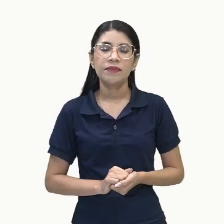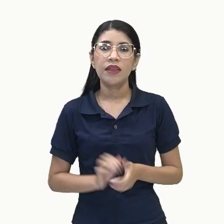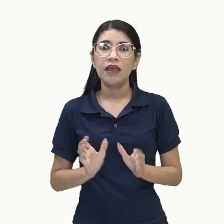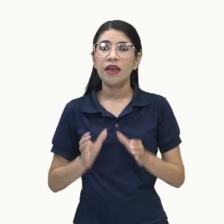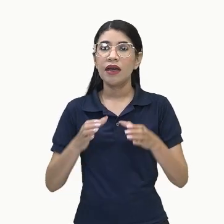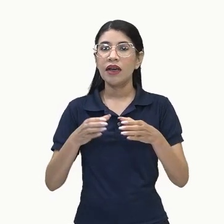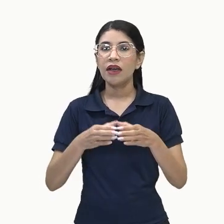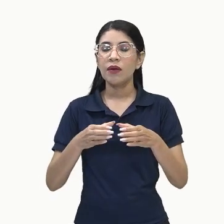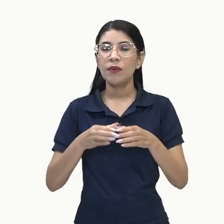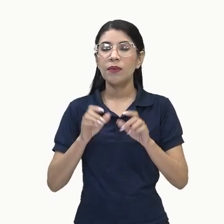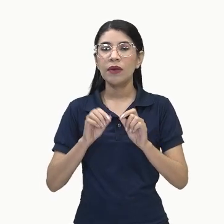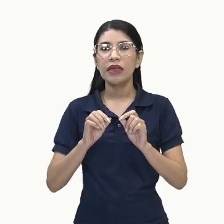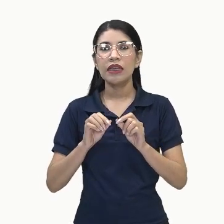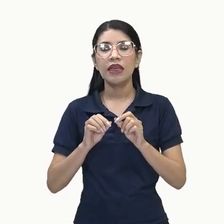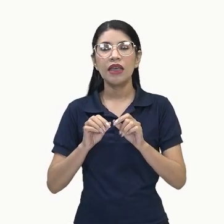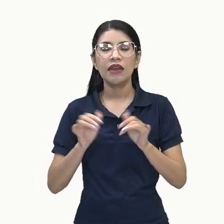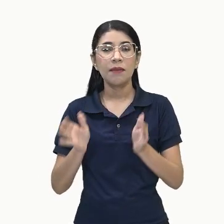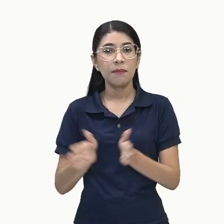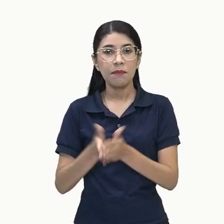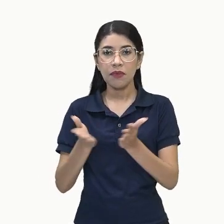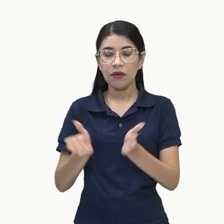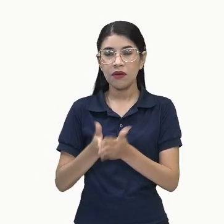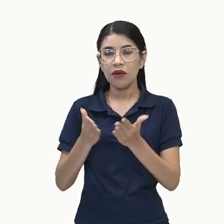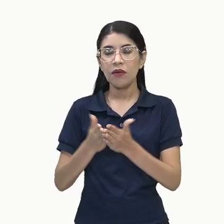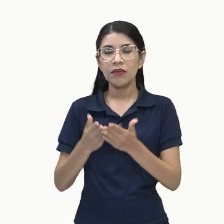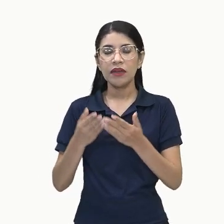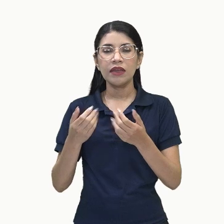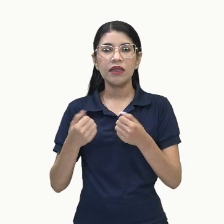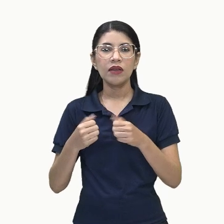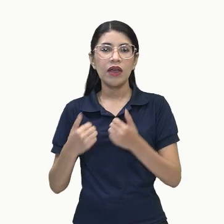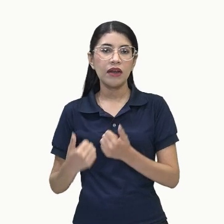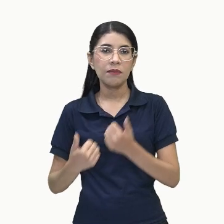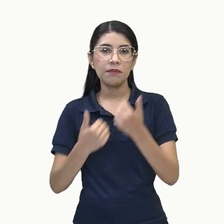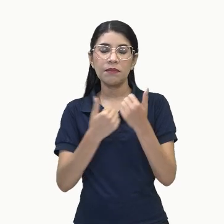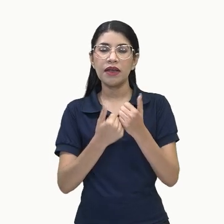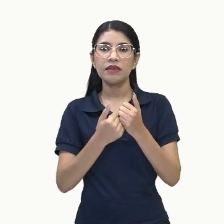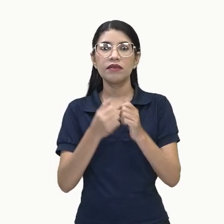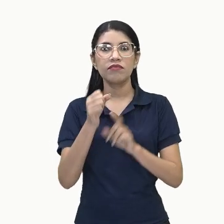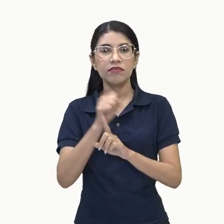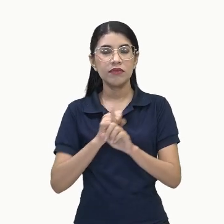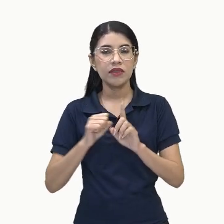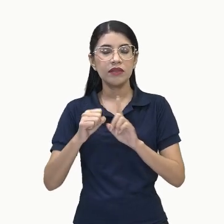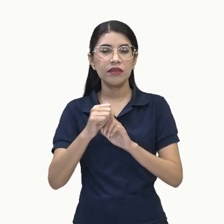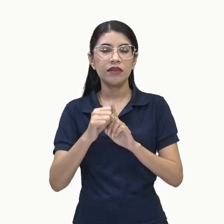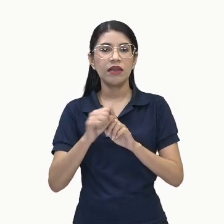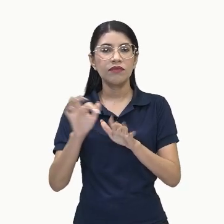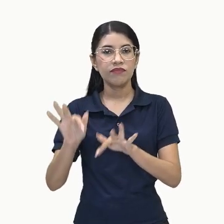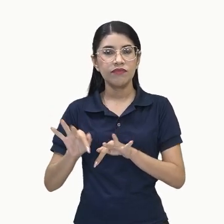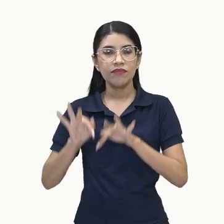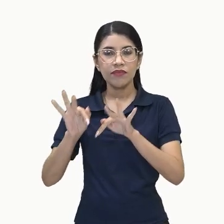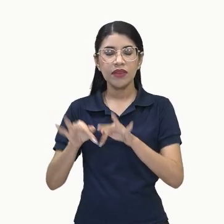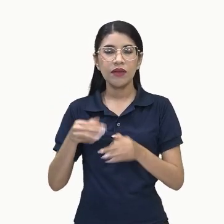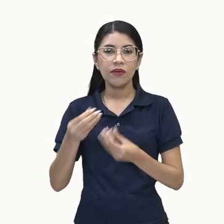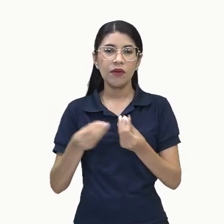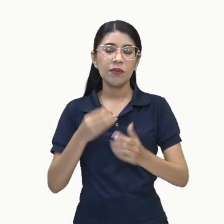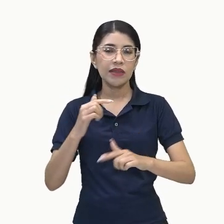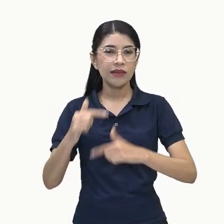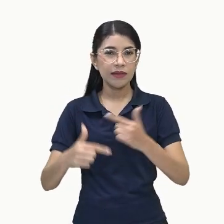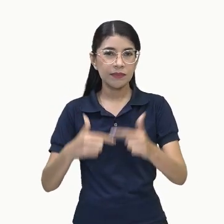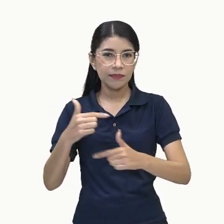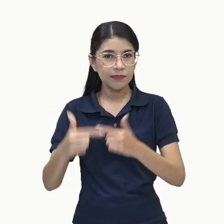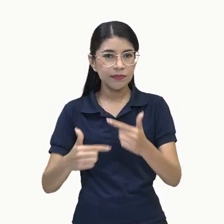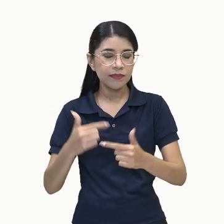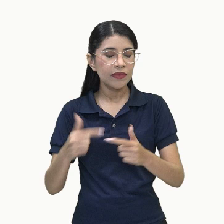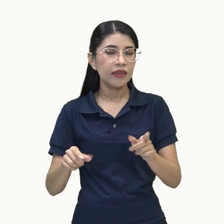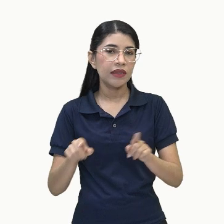Grupo empobrecido que sustentava a sociedade feudal por meio de seu trabalho e